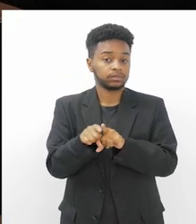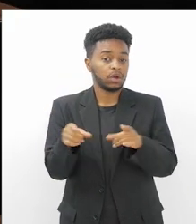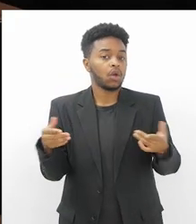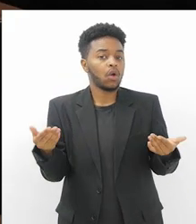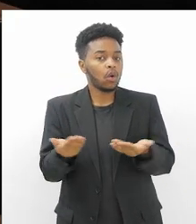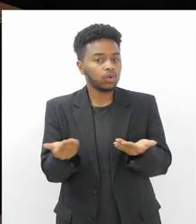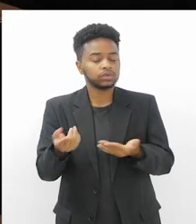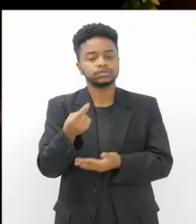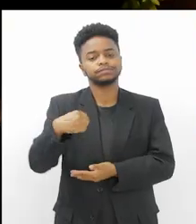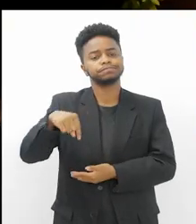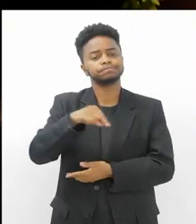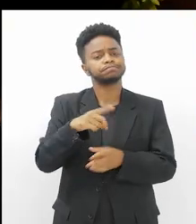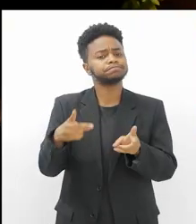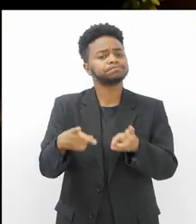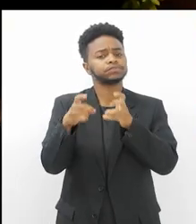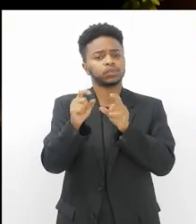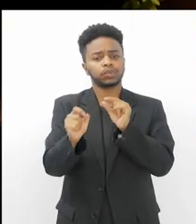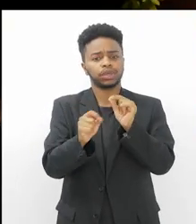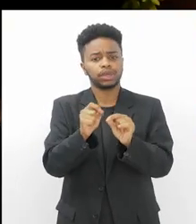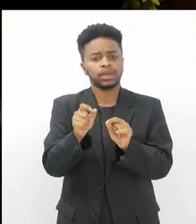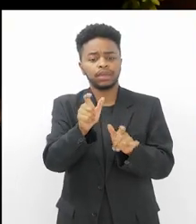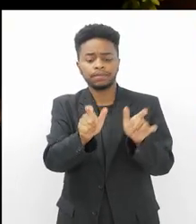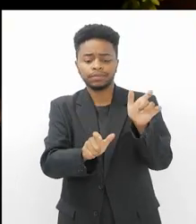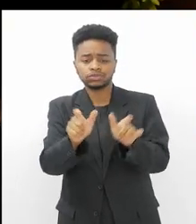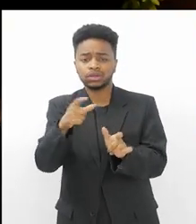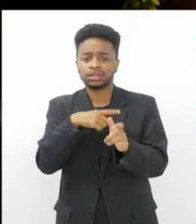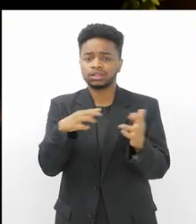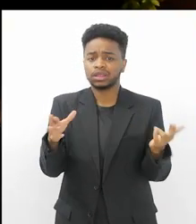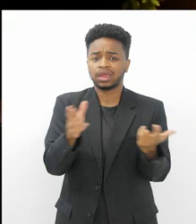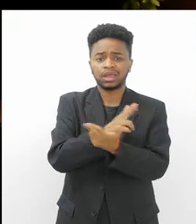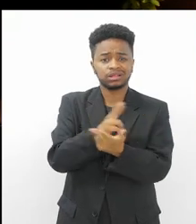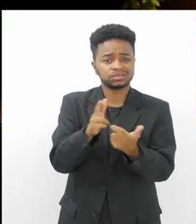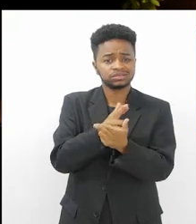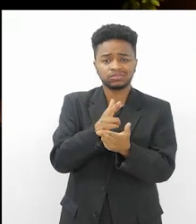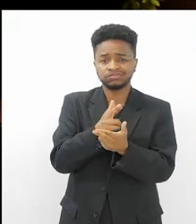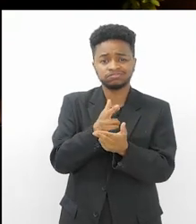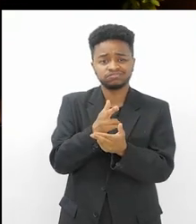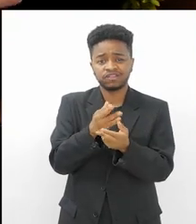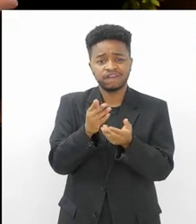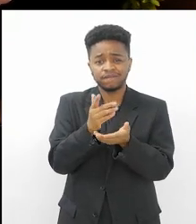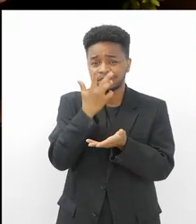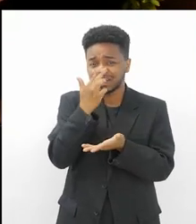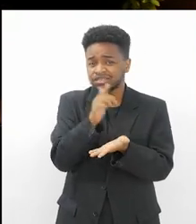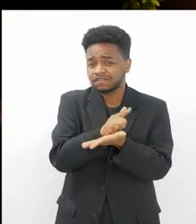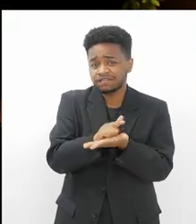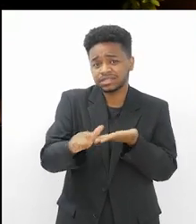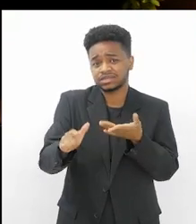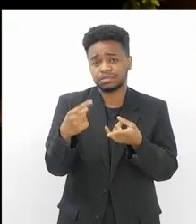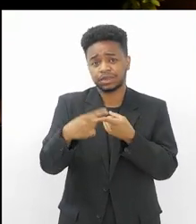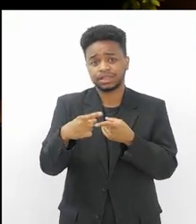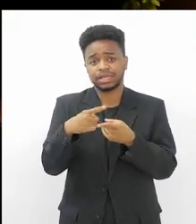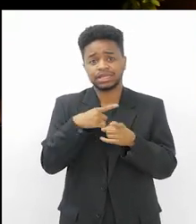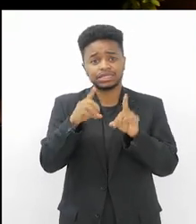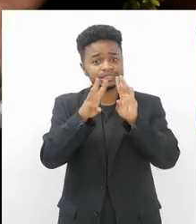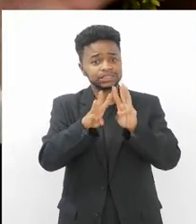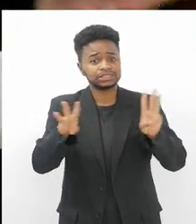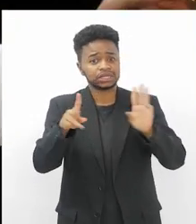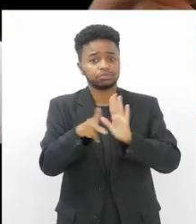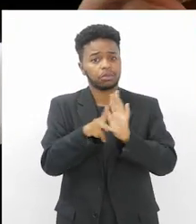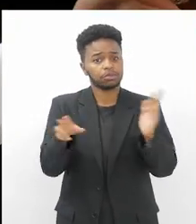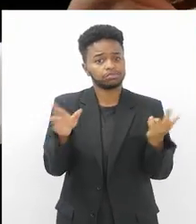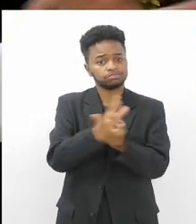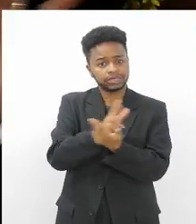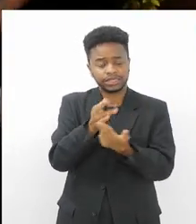E hoje você vê, as pessoas hoje têm relações que são totalmente fugazes. Você tem sites